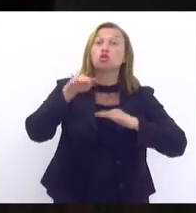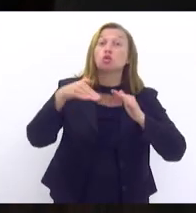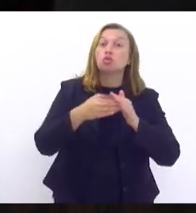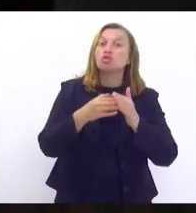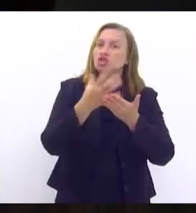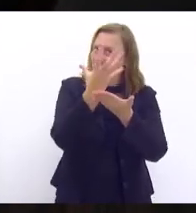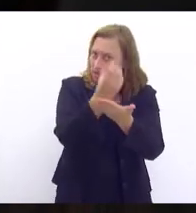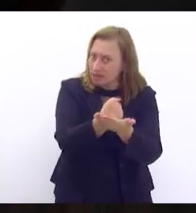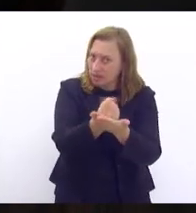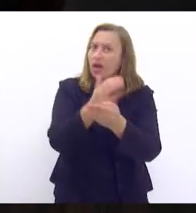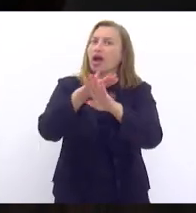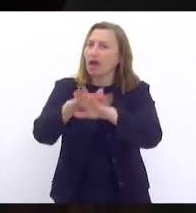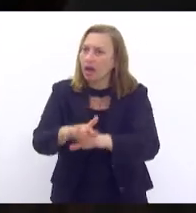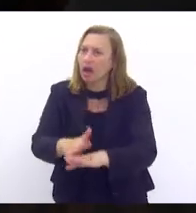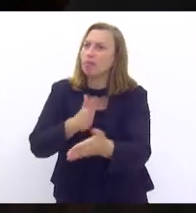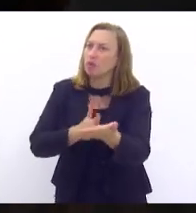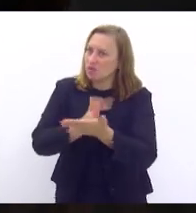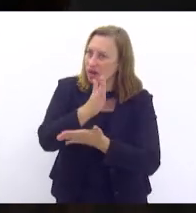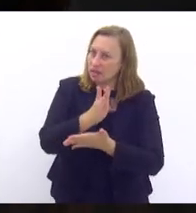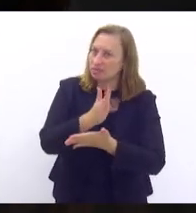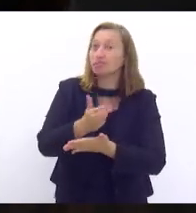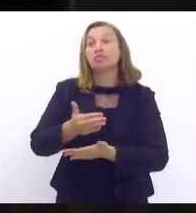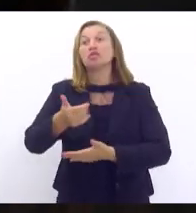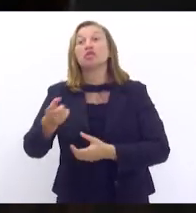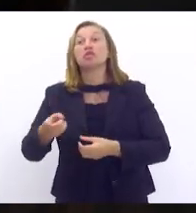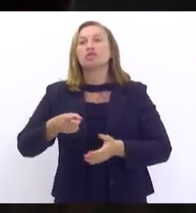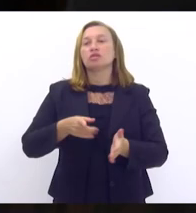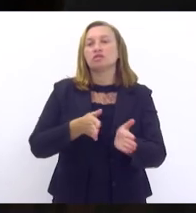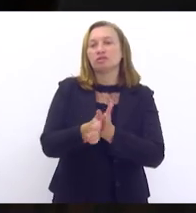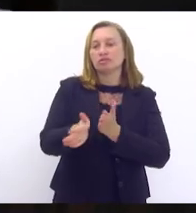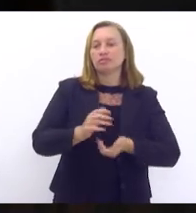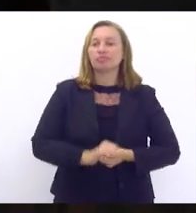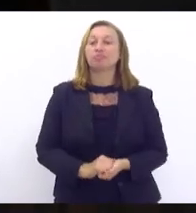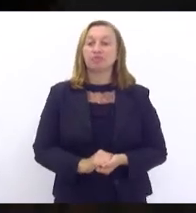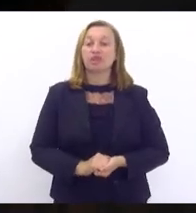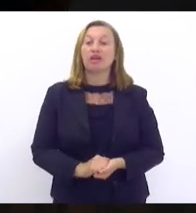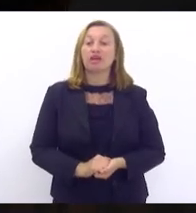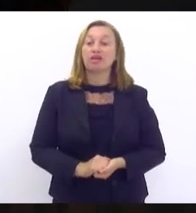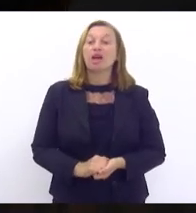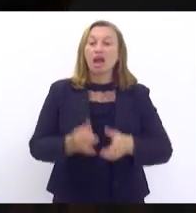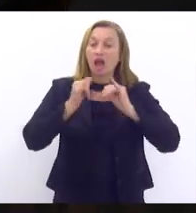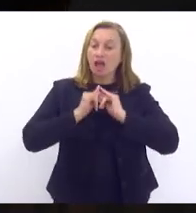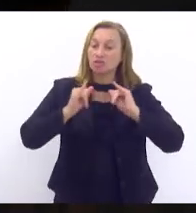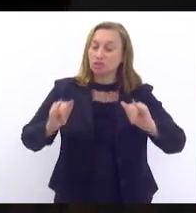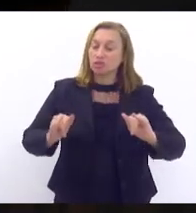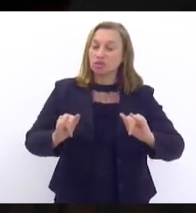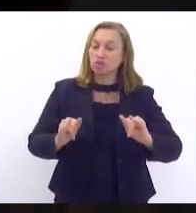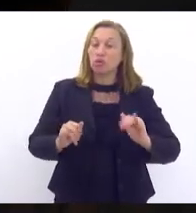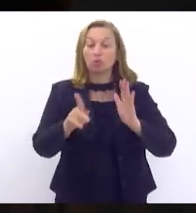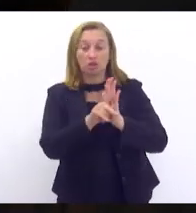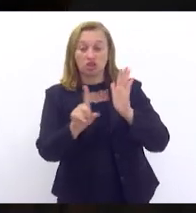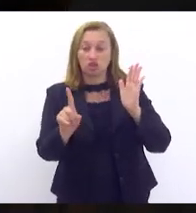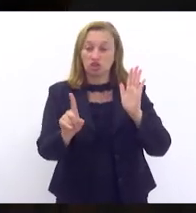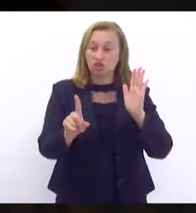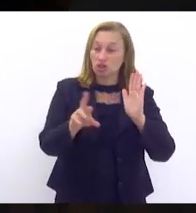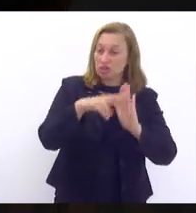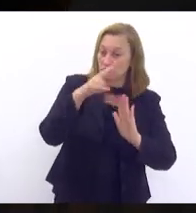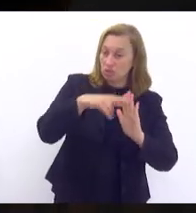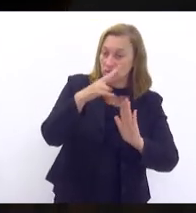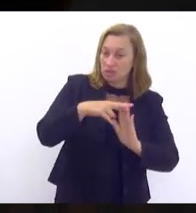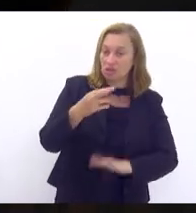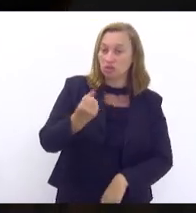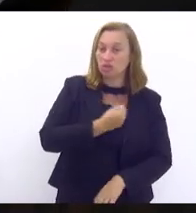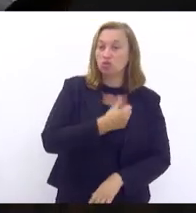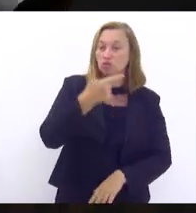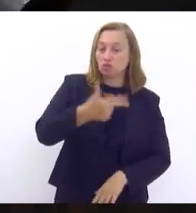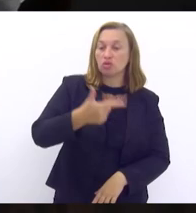que aprovam, permaneçam como estão. Aprovado vai a promulgação. Anuncio projeto de resolução